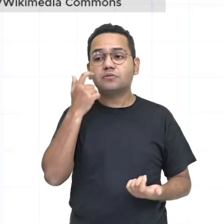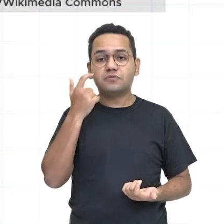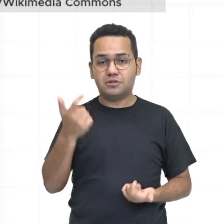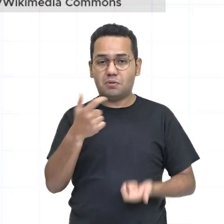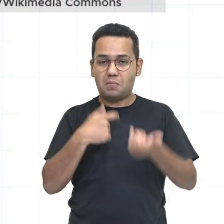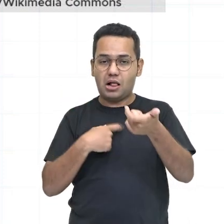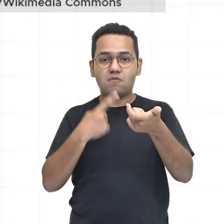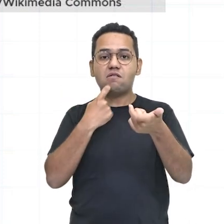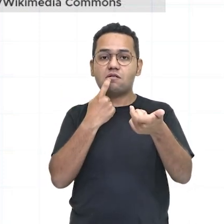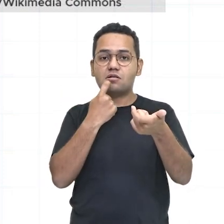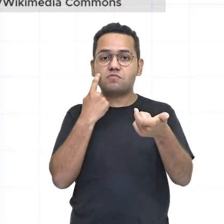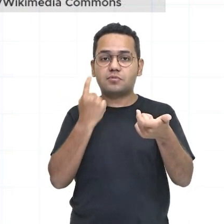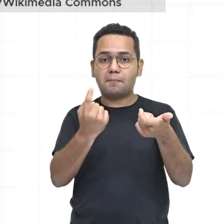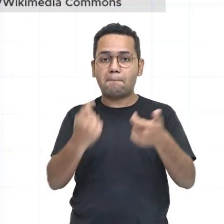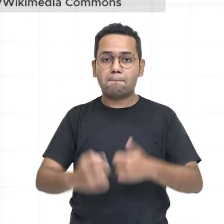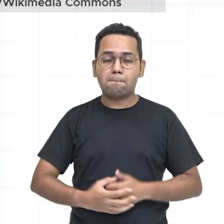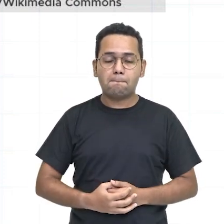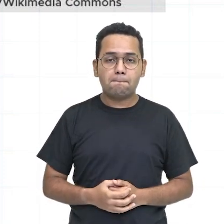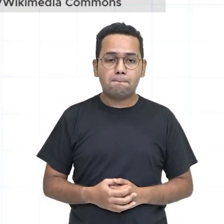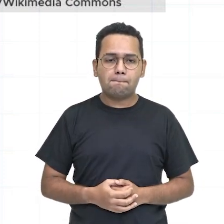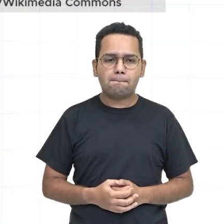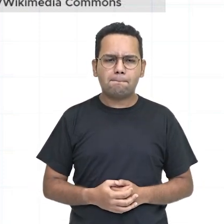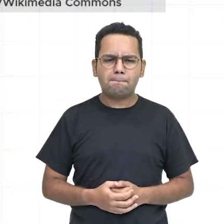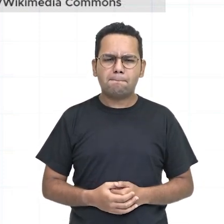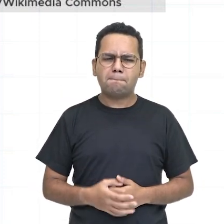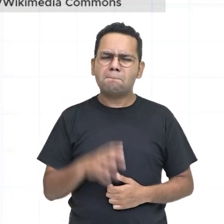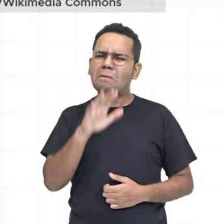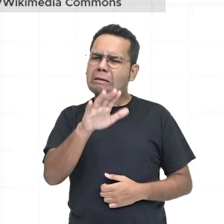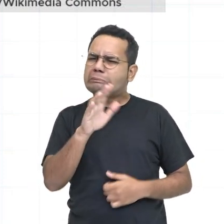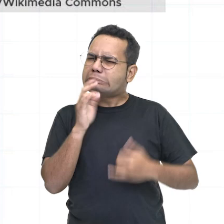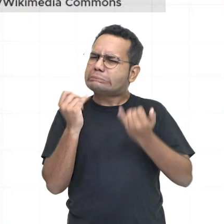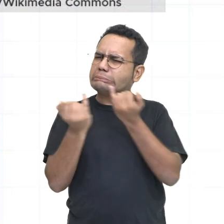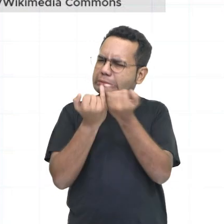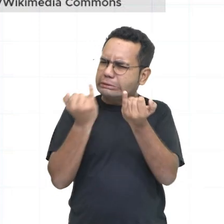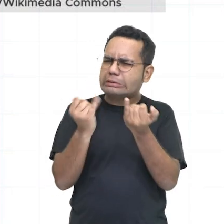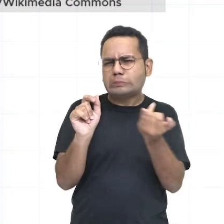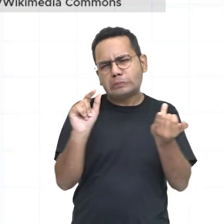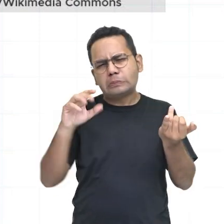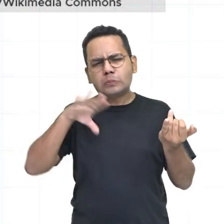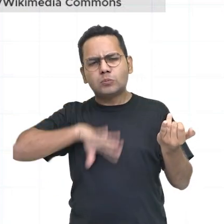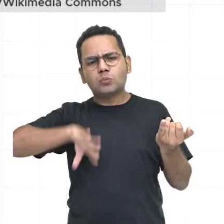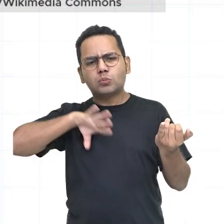ok? English, ela vai se parecer um pouquinho com